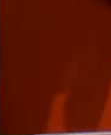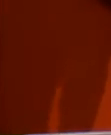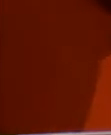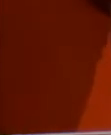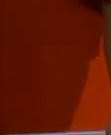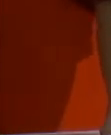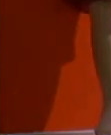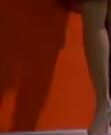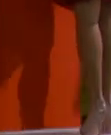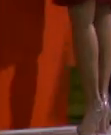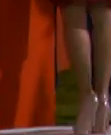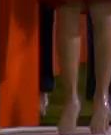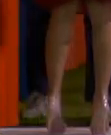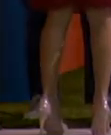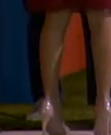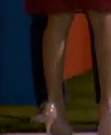Tchau.